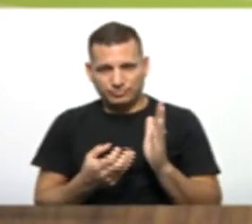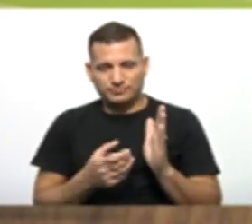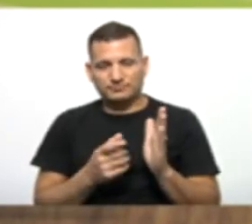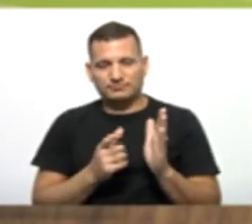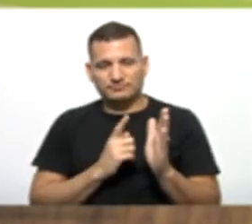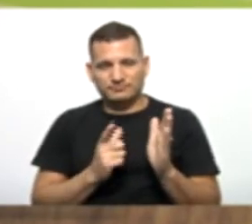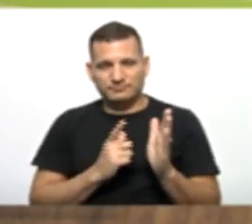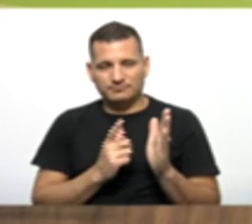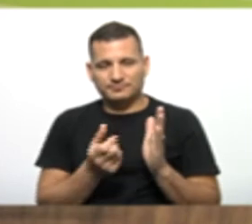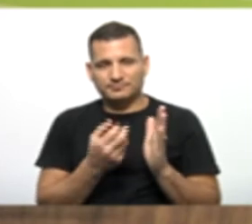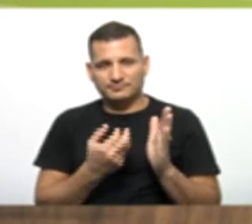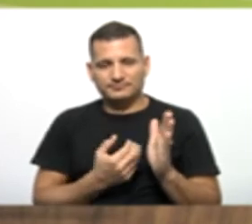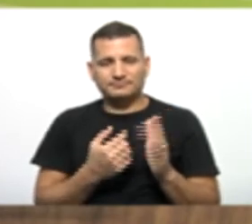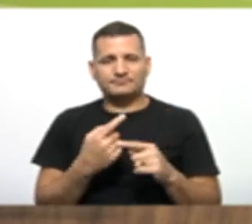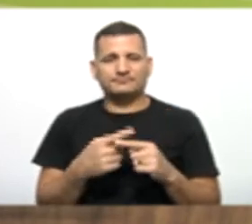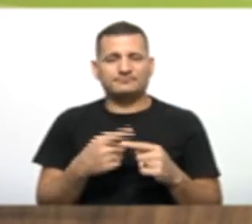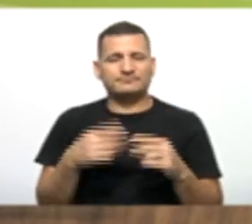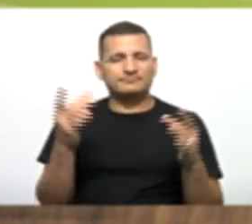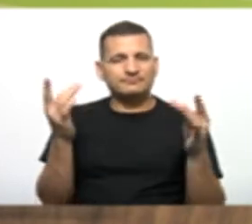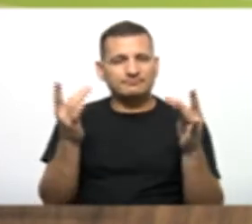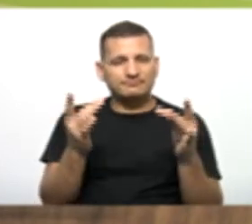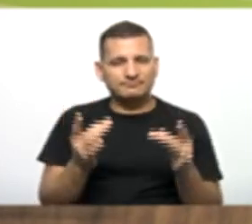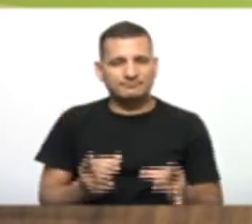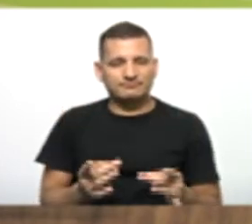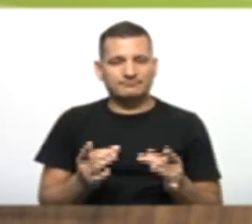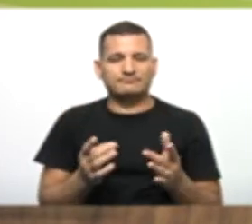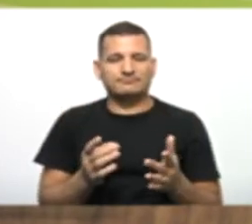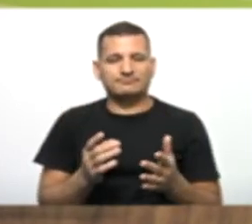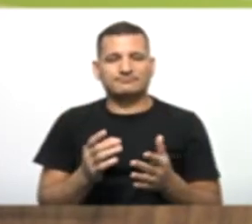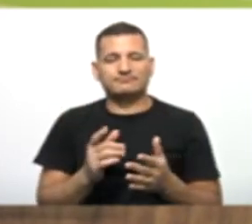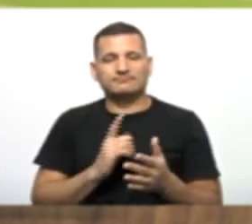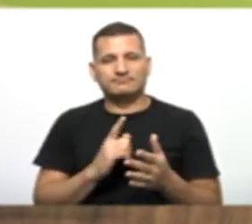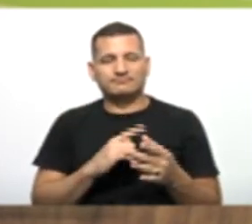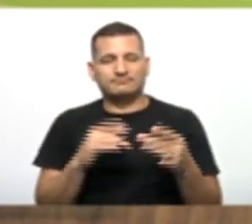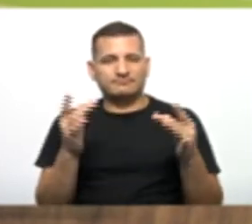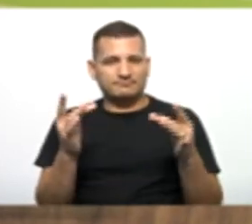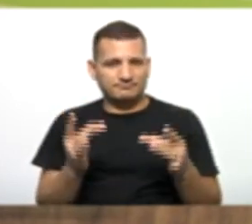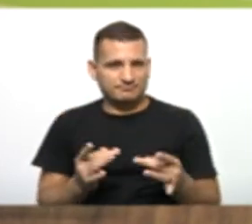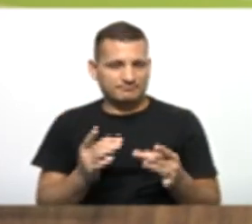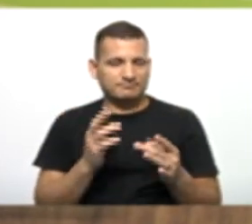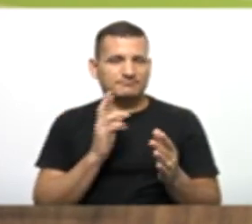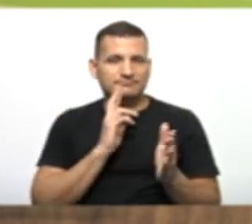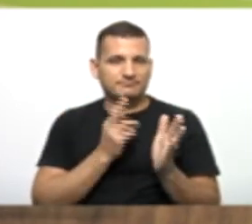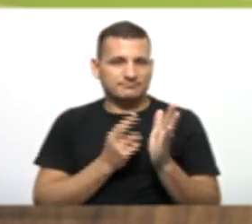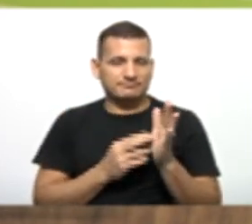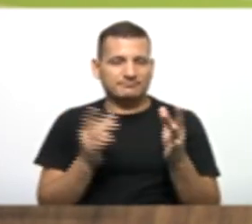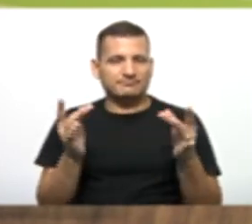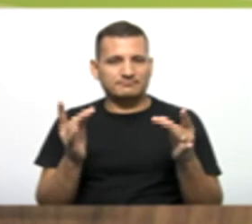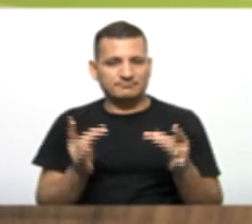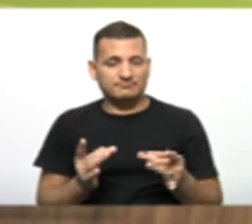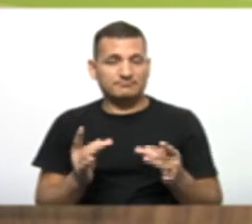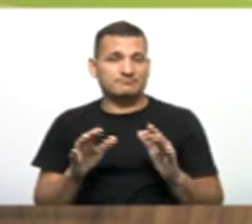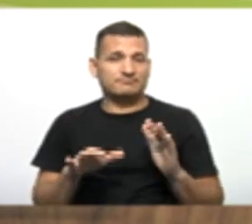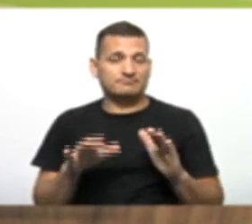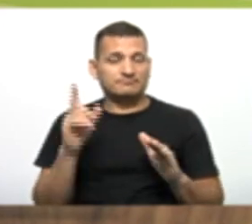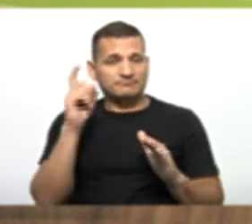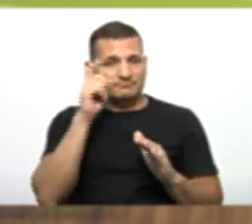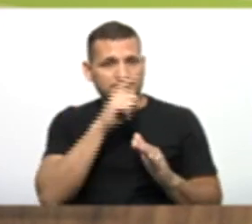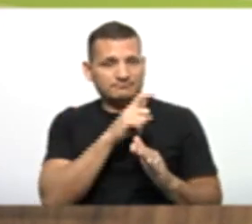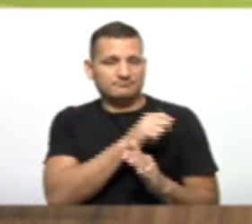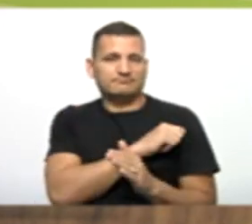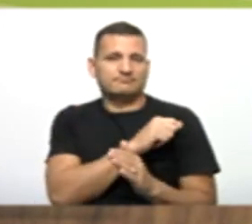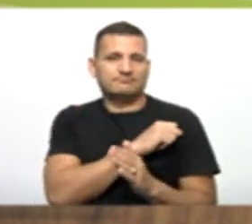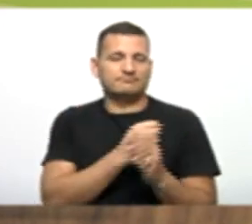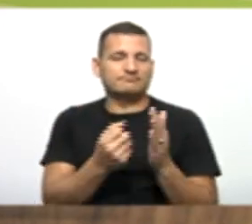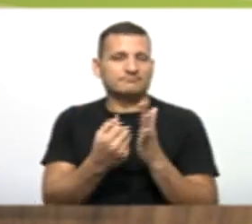aos detalhes, né? Que as respostas elas têm alguns detalhes que, digamos assim, dificultam o envio aqui, a